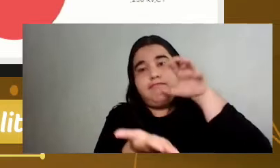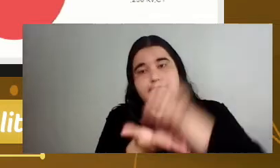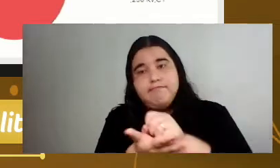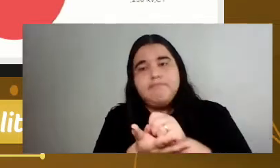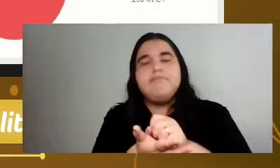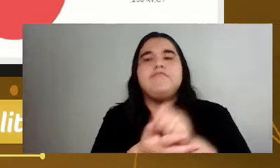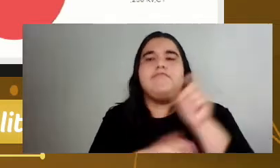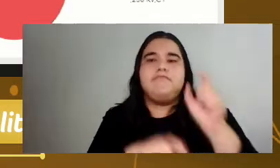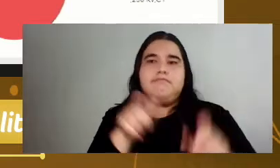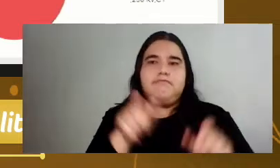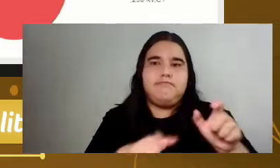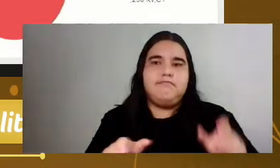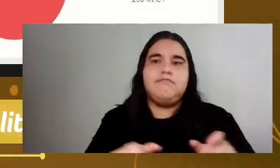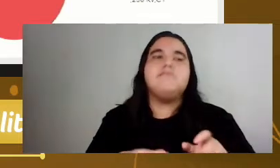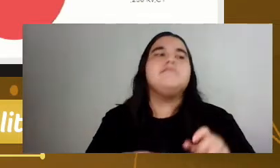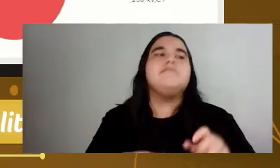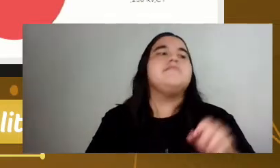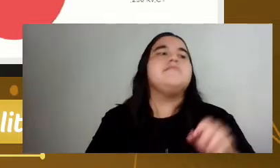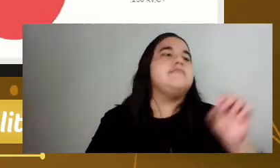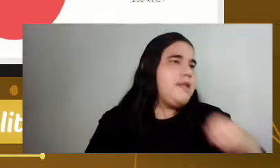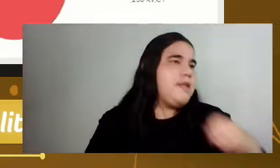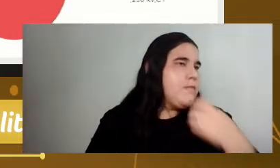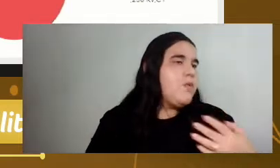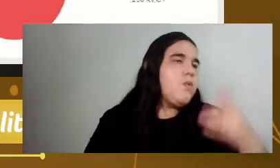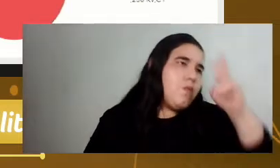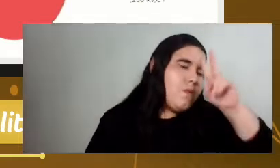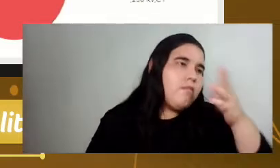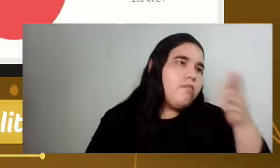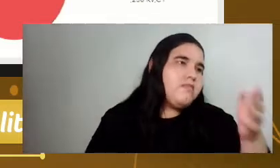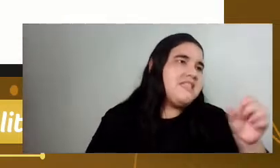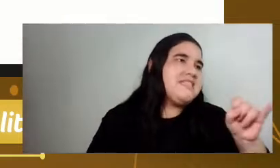Isso, pessoal, bem lembrado por Silas, né? Então,